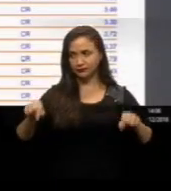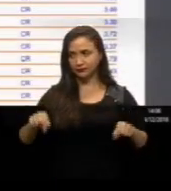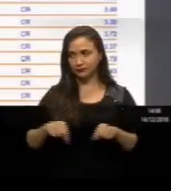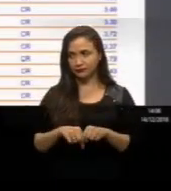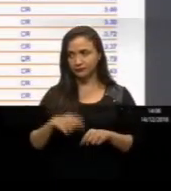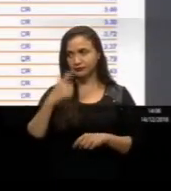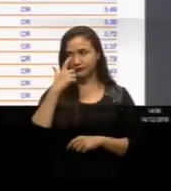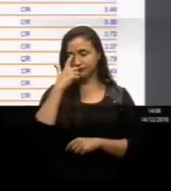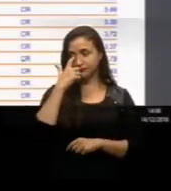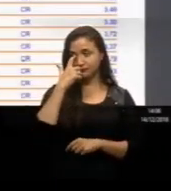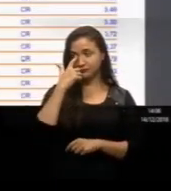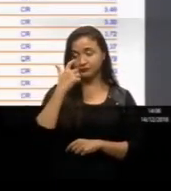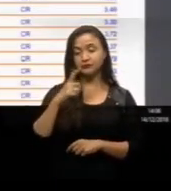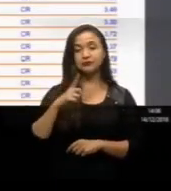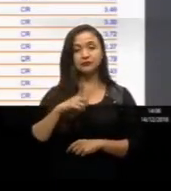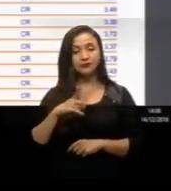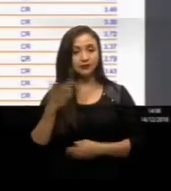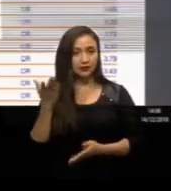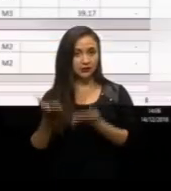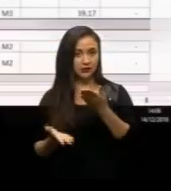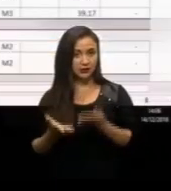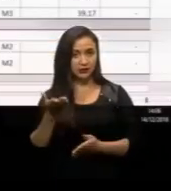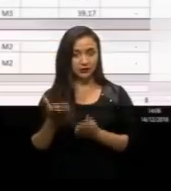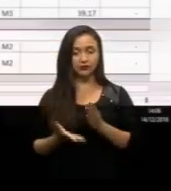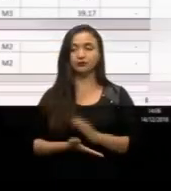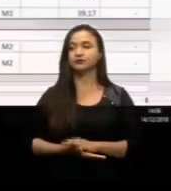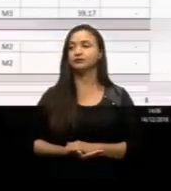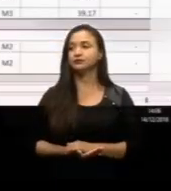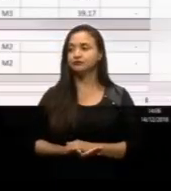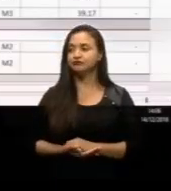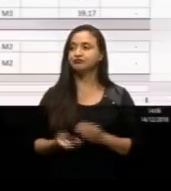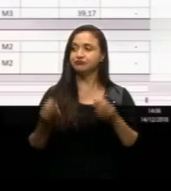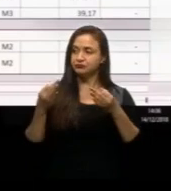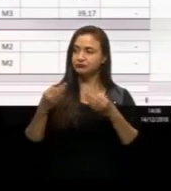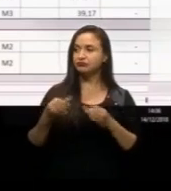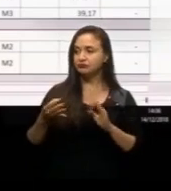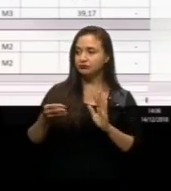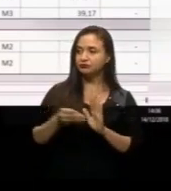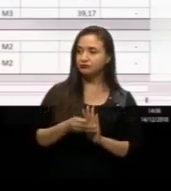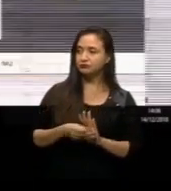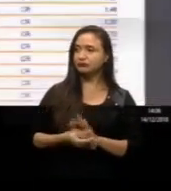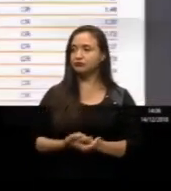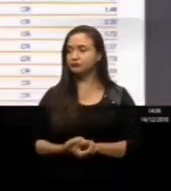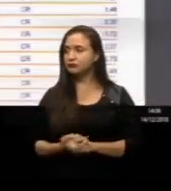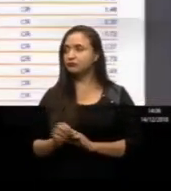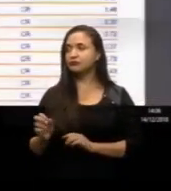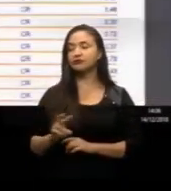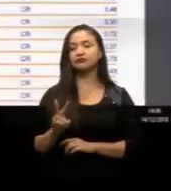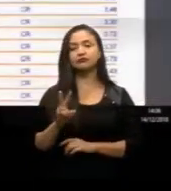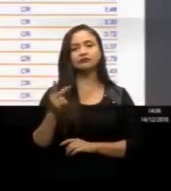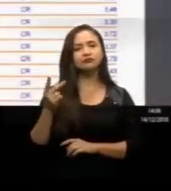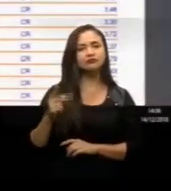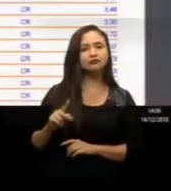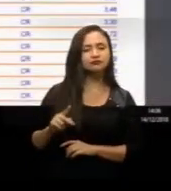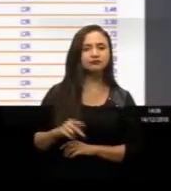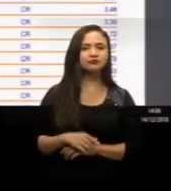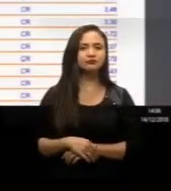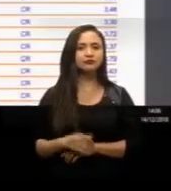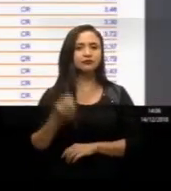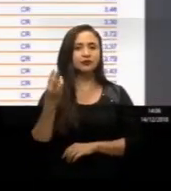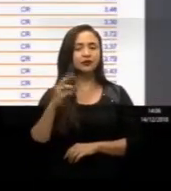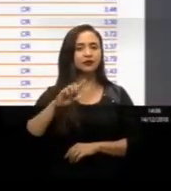ele é dado em quilo, tá correta aqui a unidade, e o preço dele